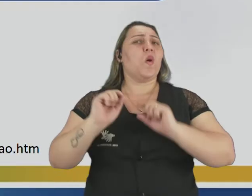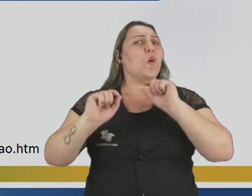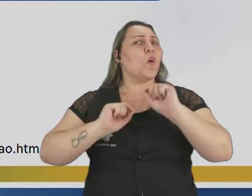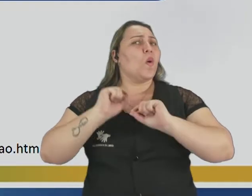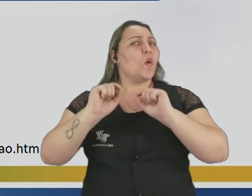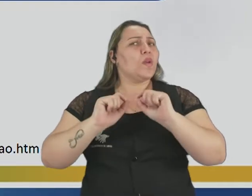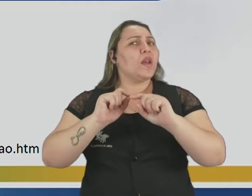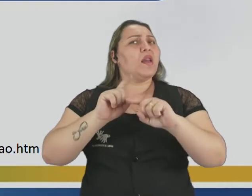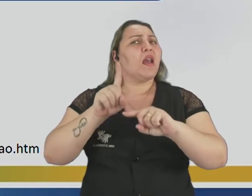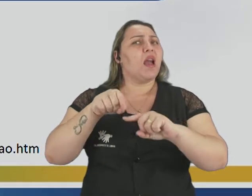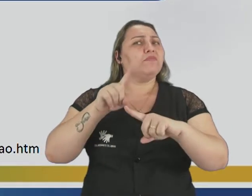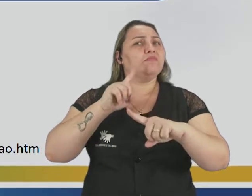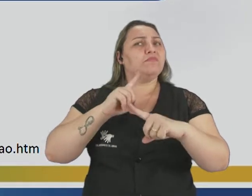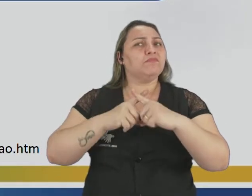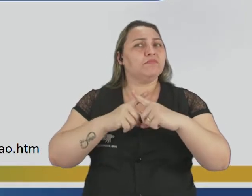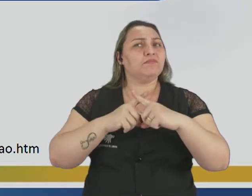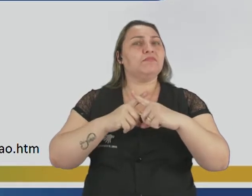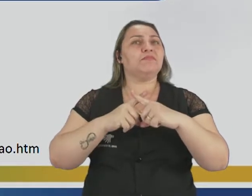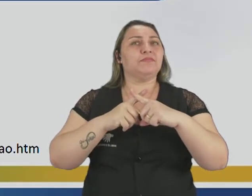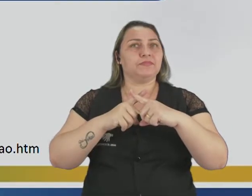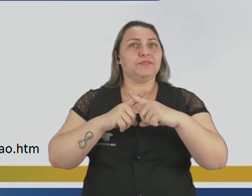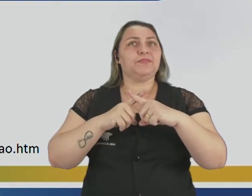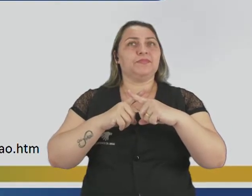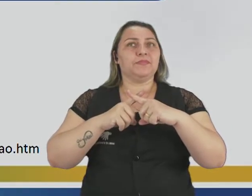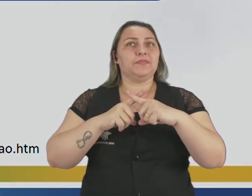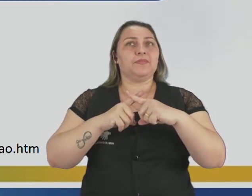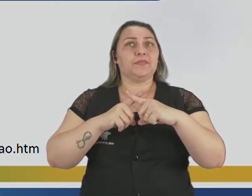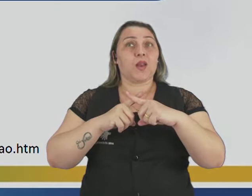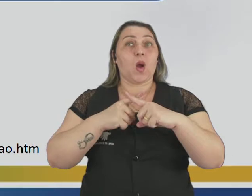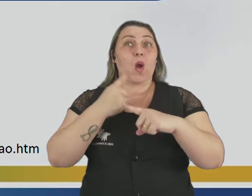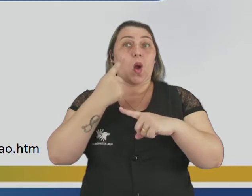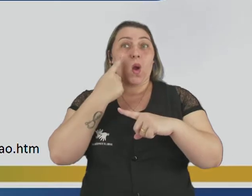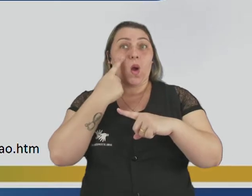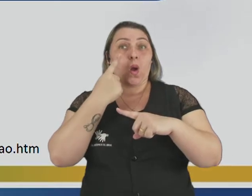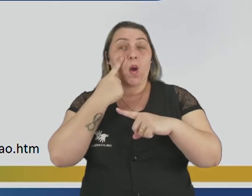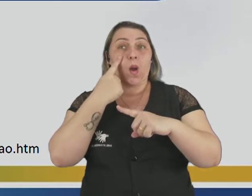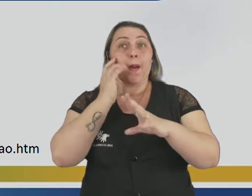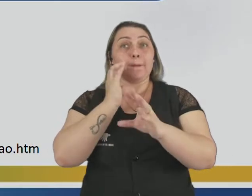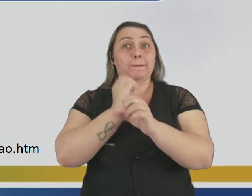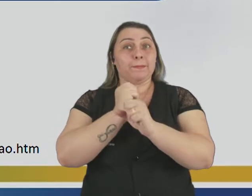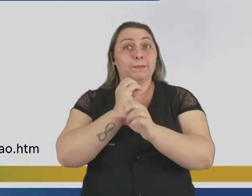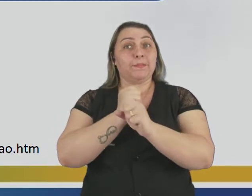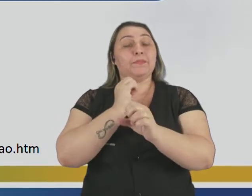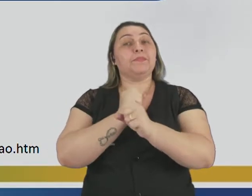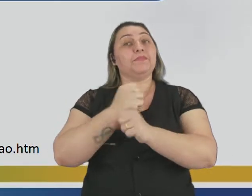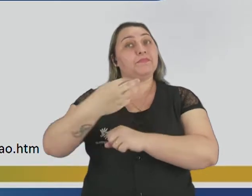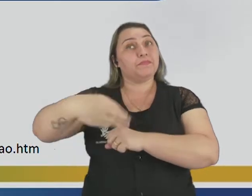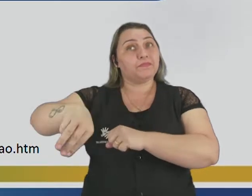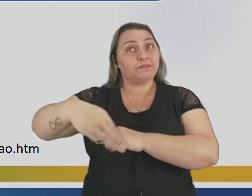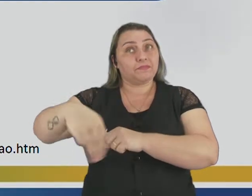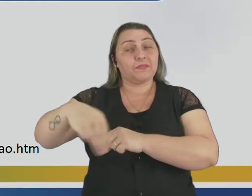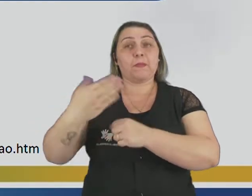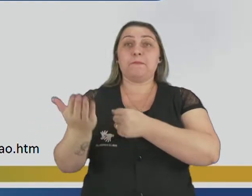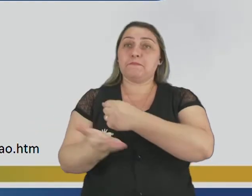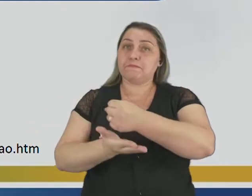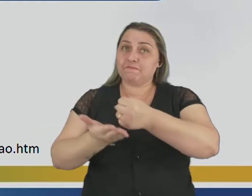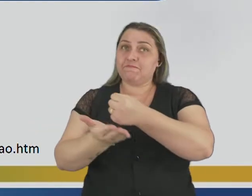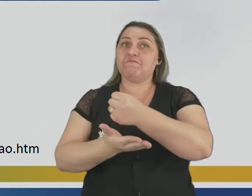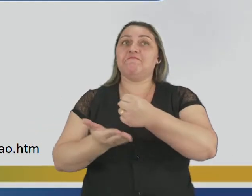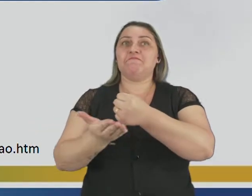será essa multiplicação? Multiplicação, olha só, é uma das operações